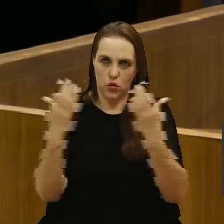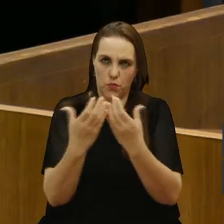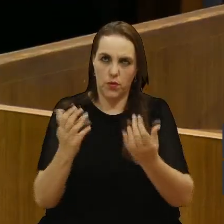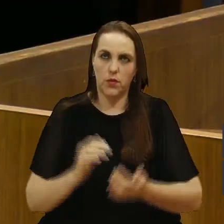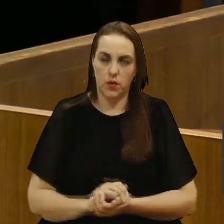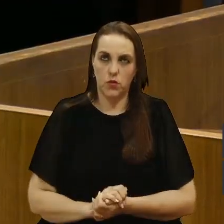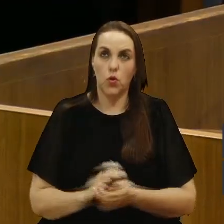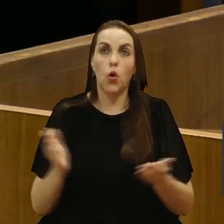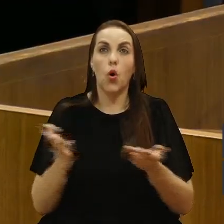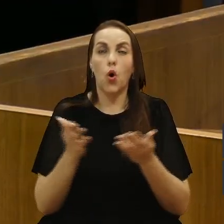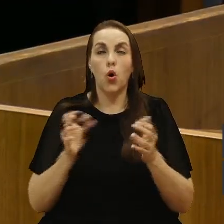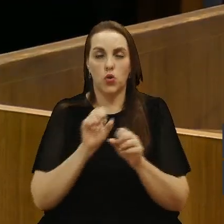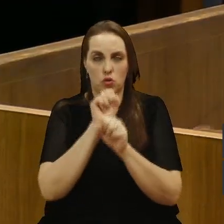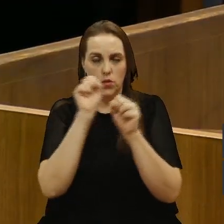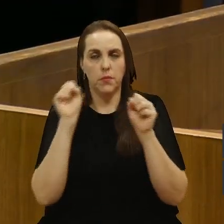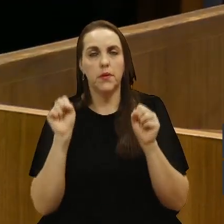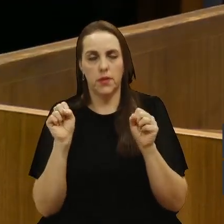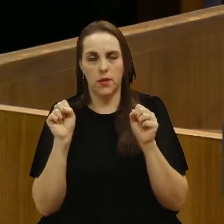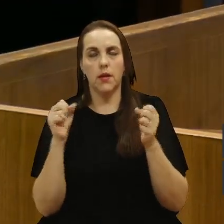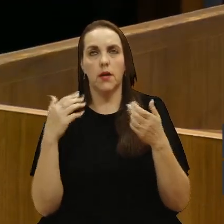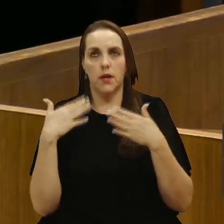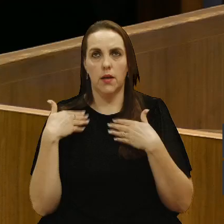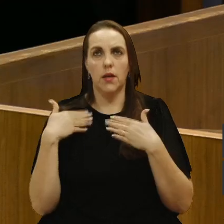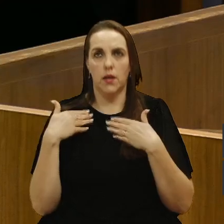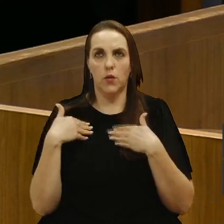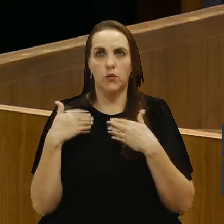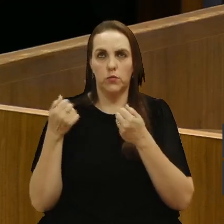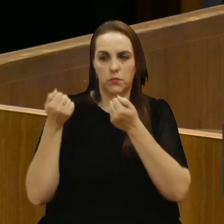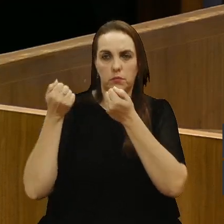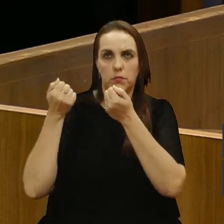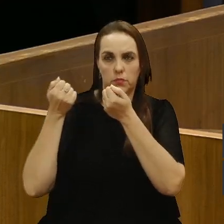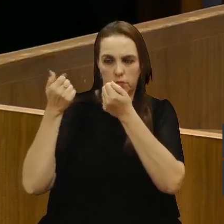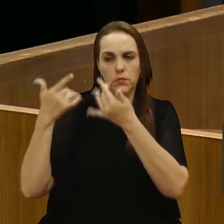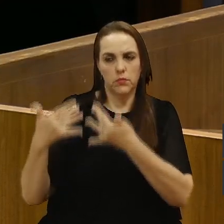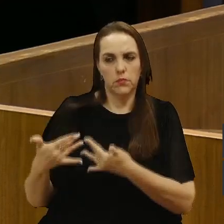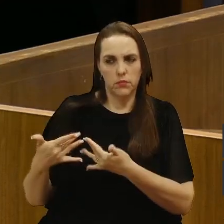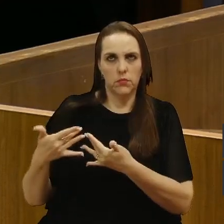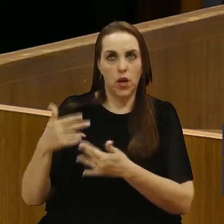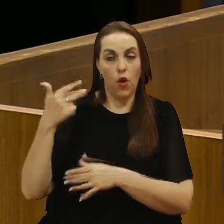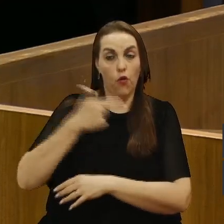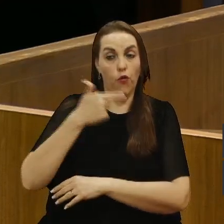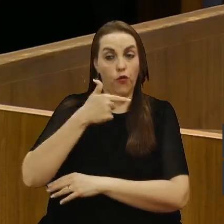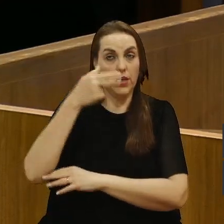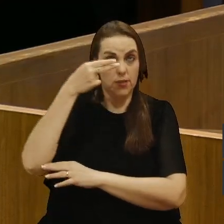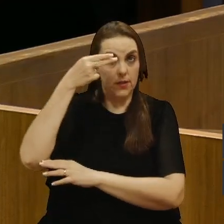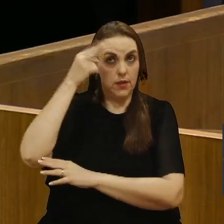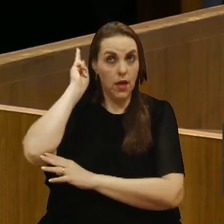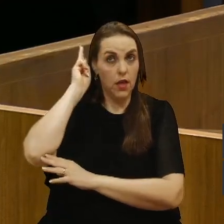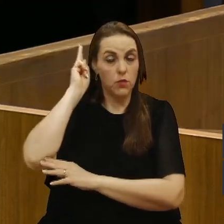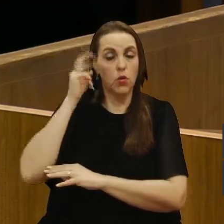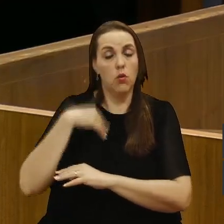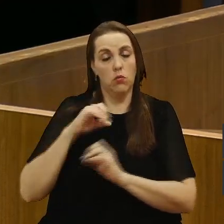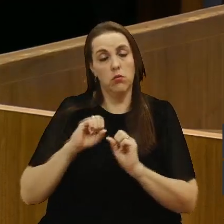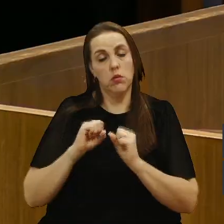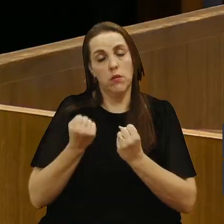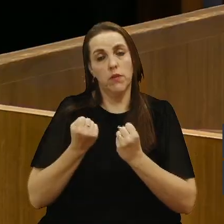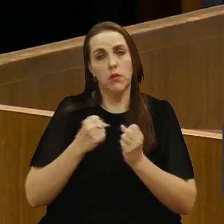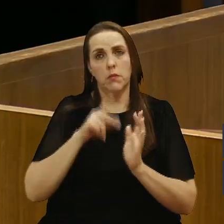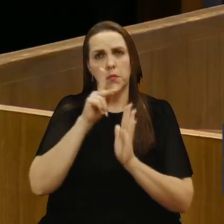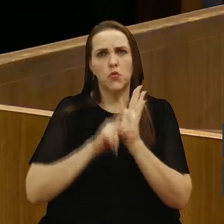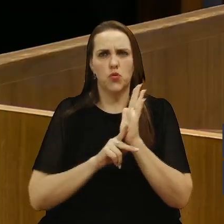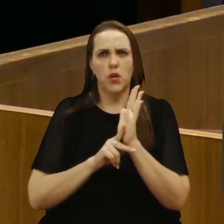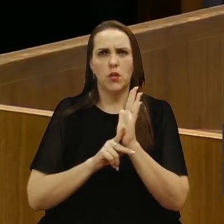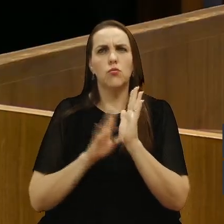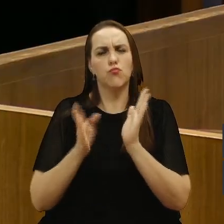Hoje pela manhã, eu explanei ao vice Nespolo que eu faria a defesa desse projeto, que sabemos que passou